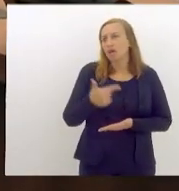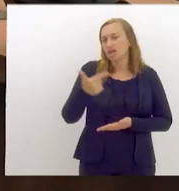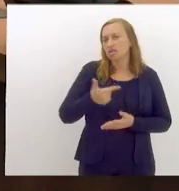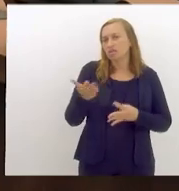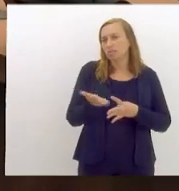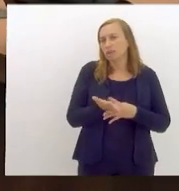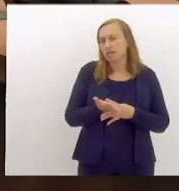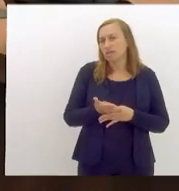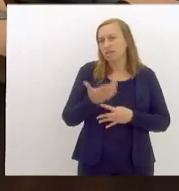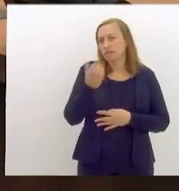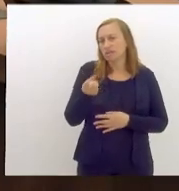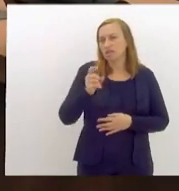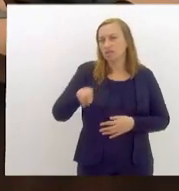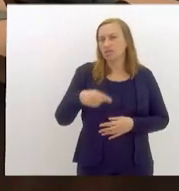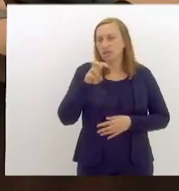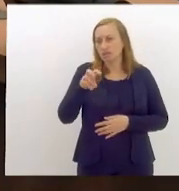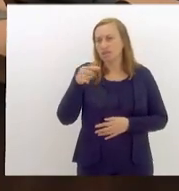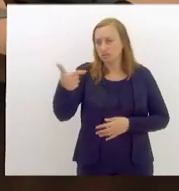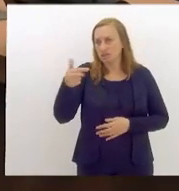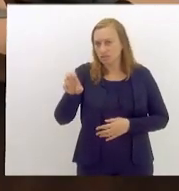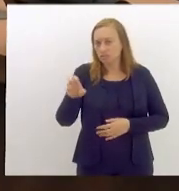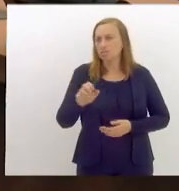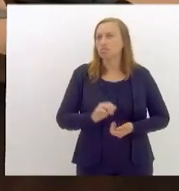segunda parcela de 6,525